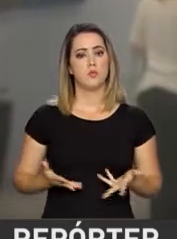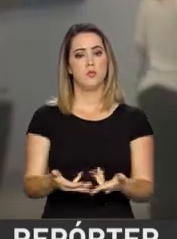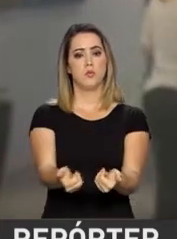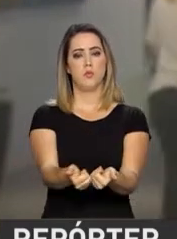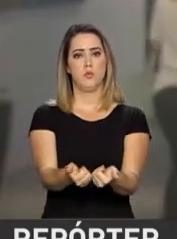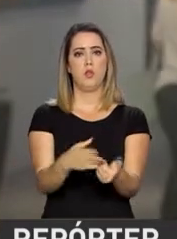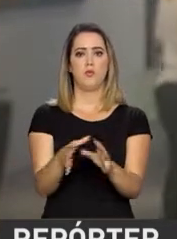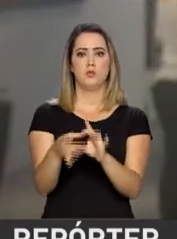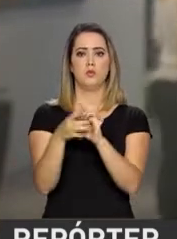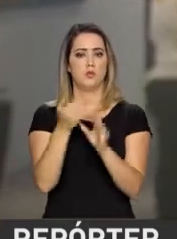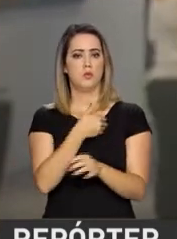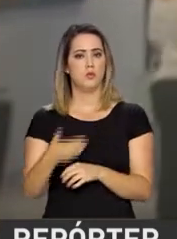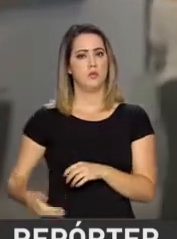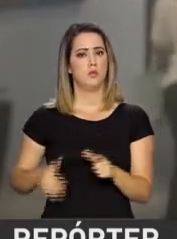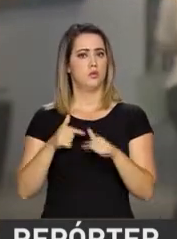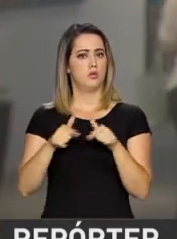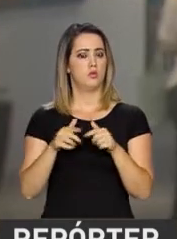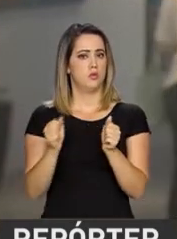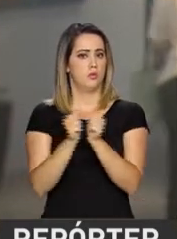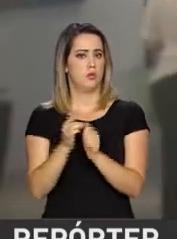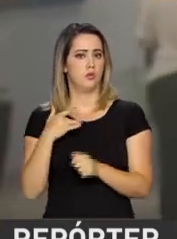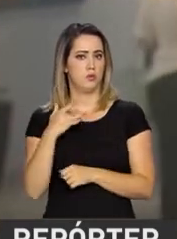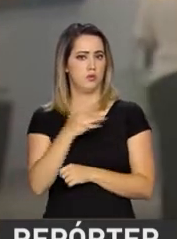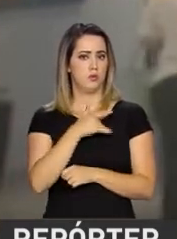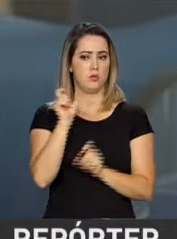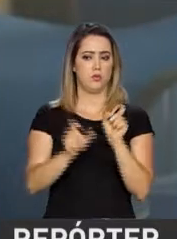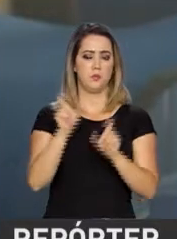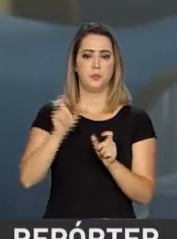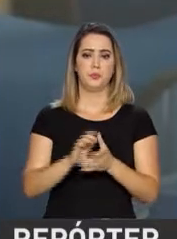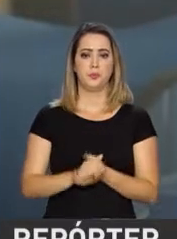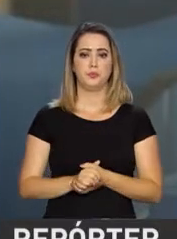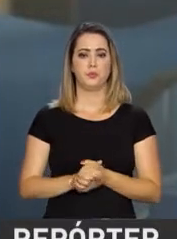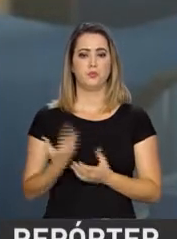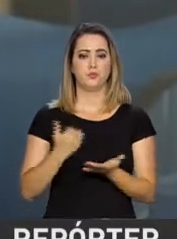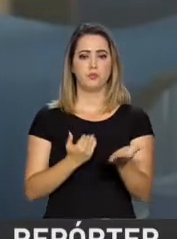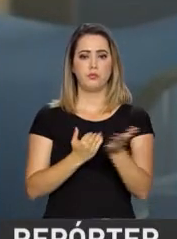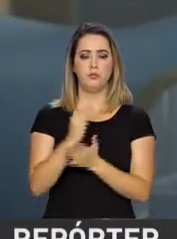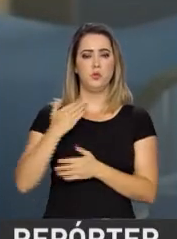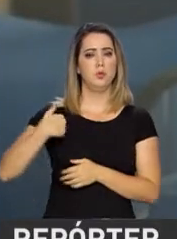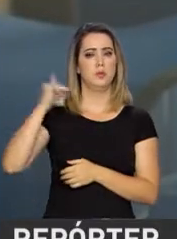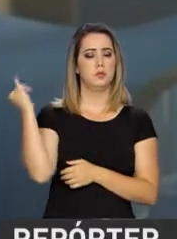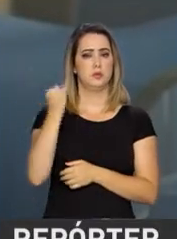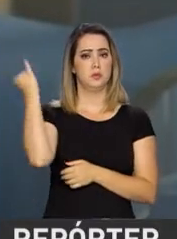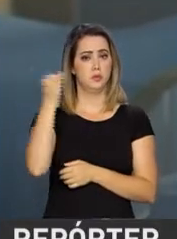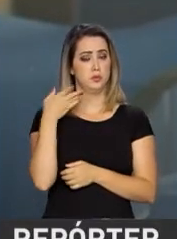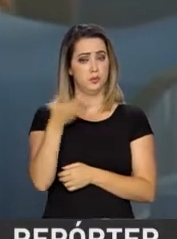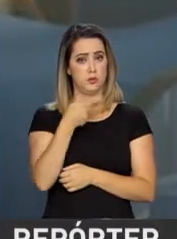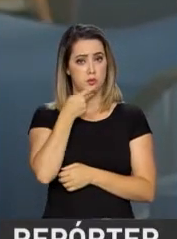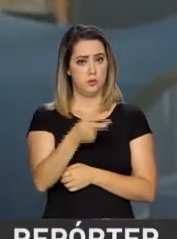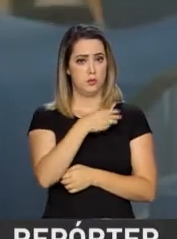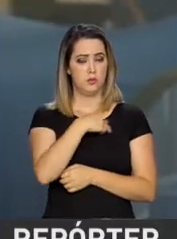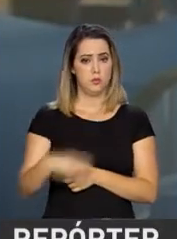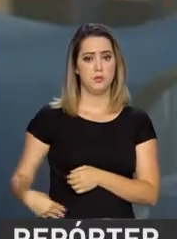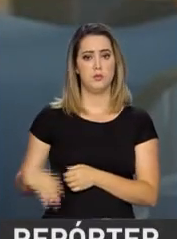em parceria com o governo de atuar na saúde do cidadão como um todo. Entre as iniciativas mais importantes citadas pelo ministro